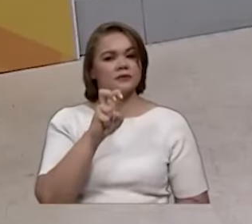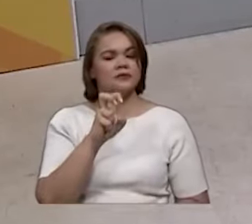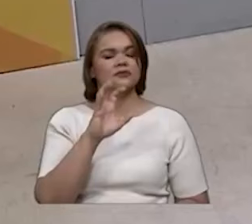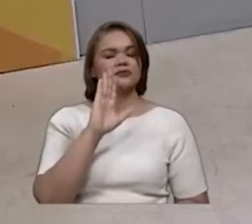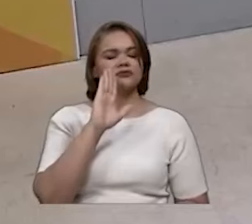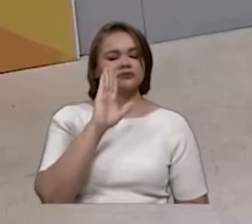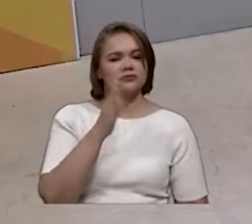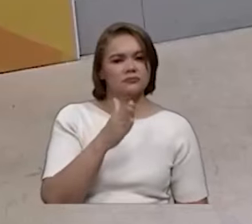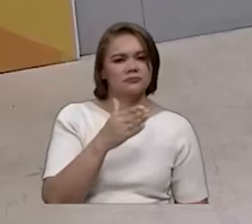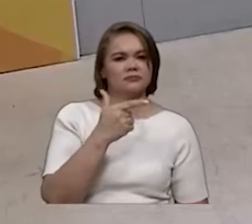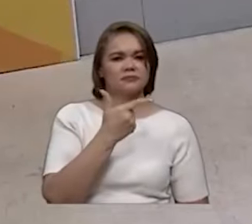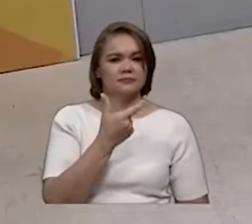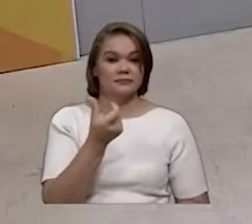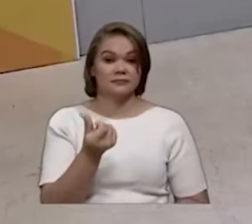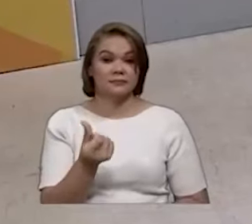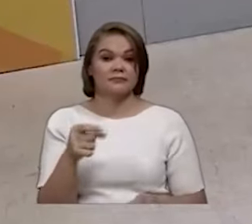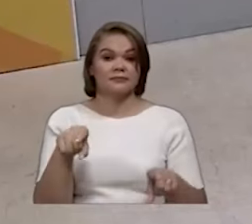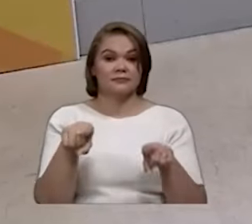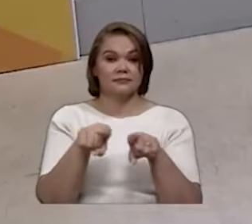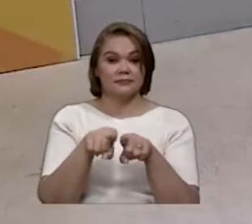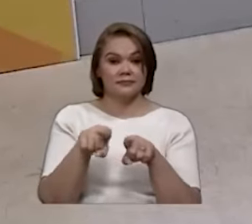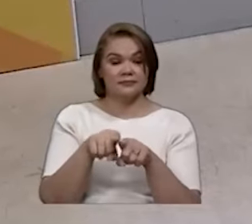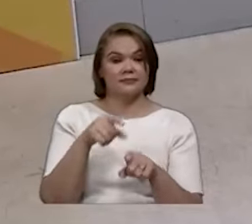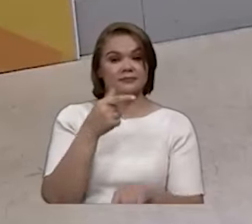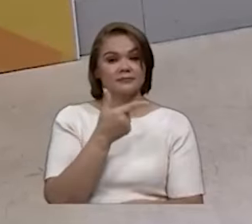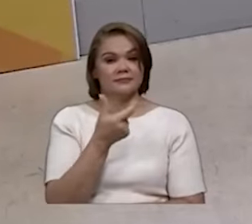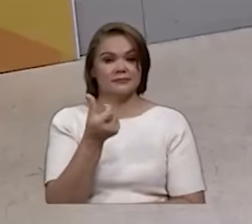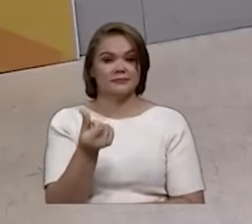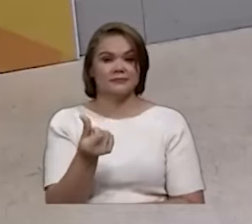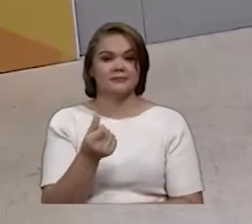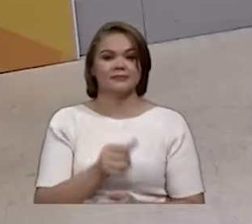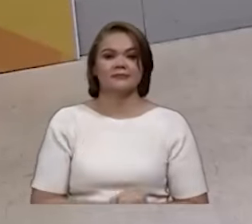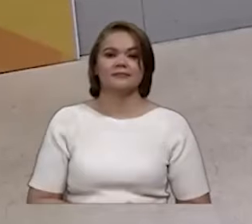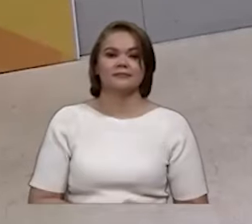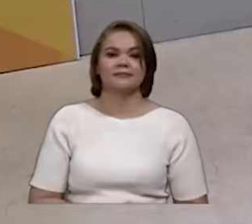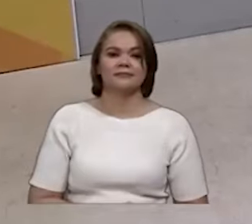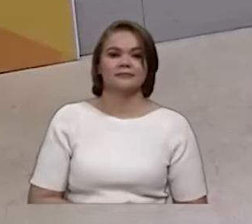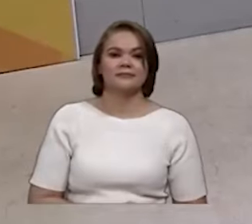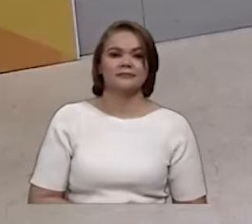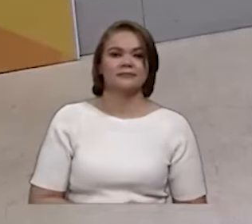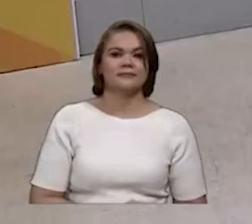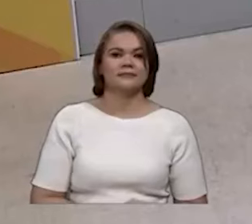e o 26 também, 26.